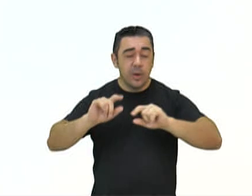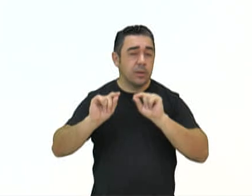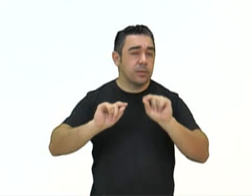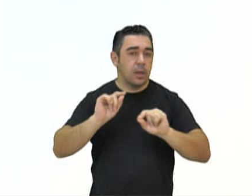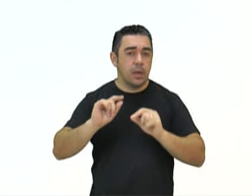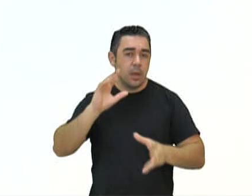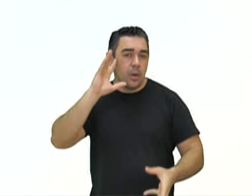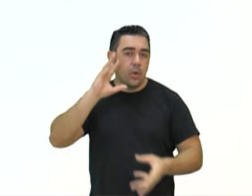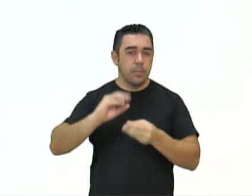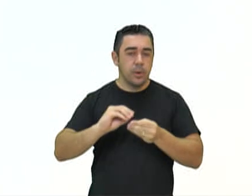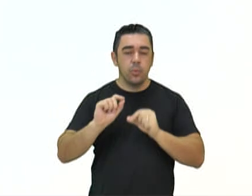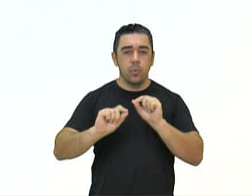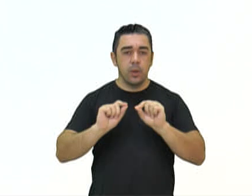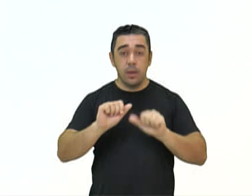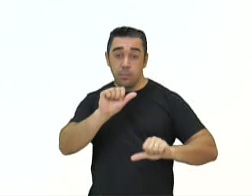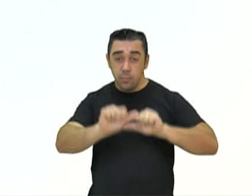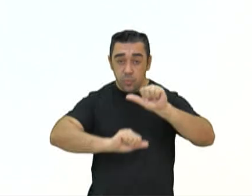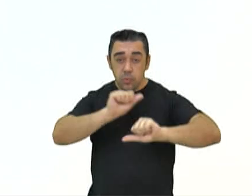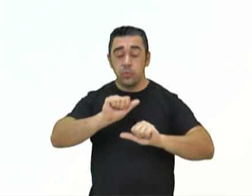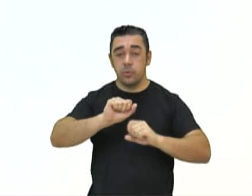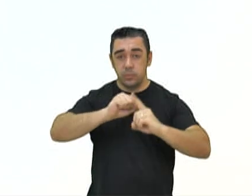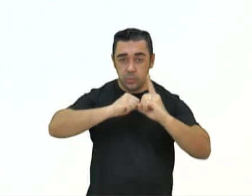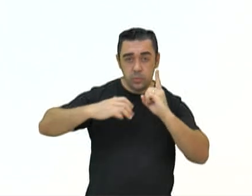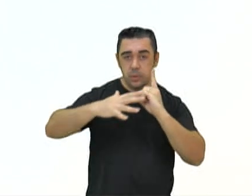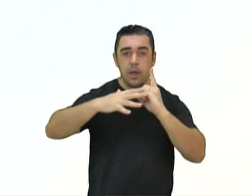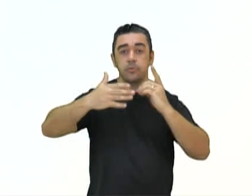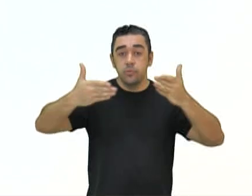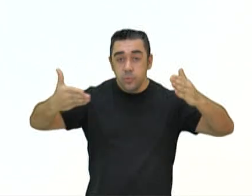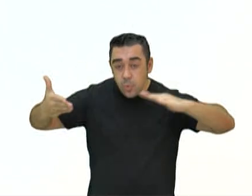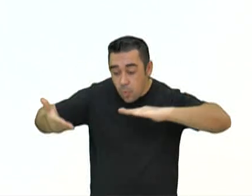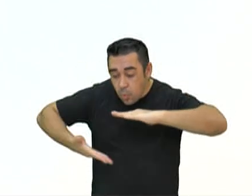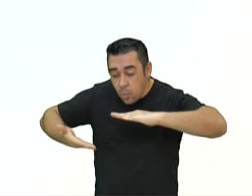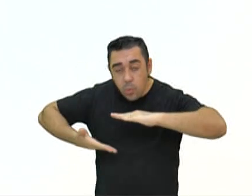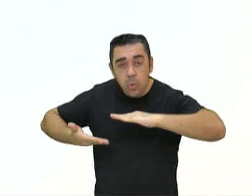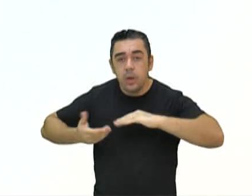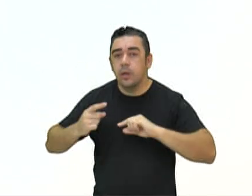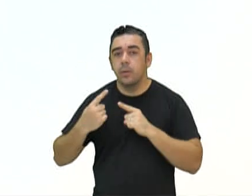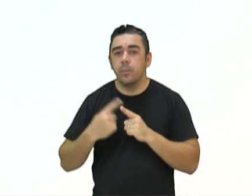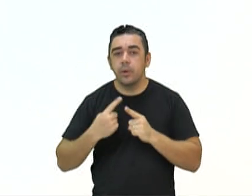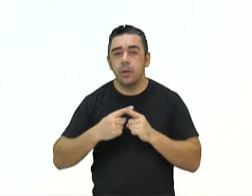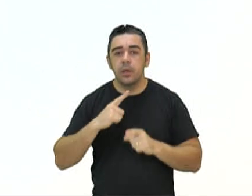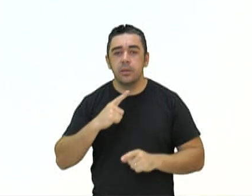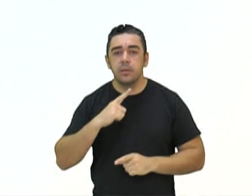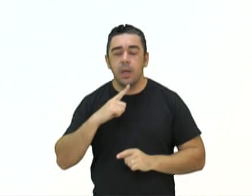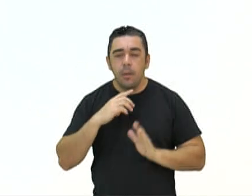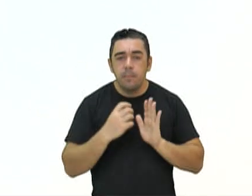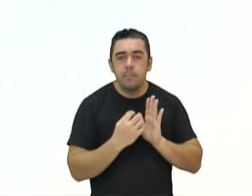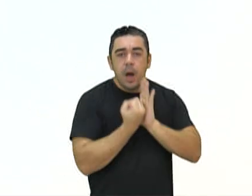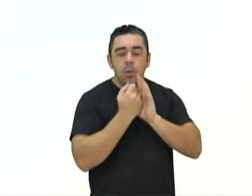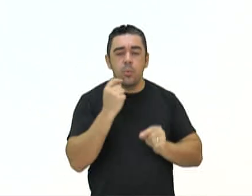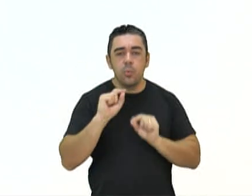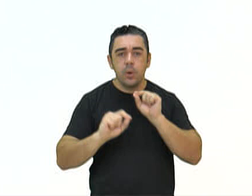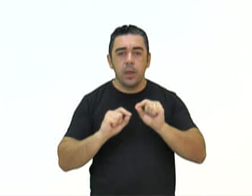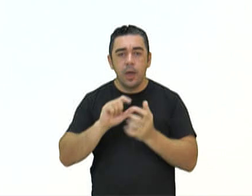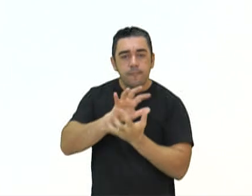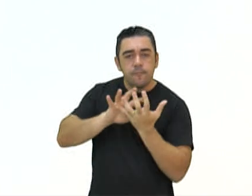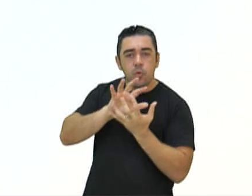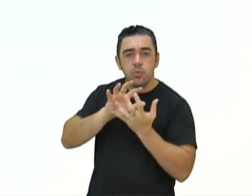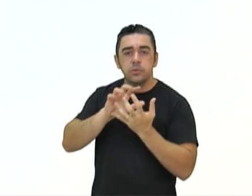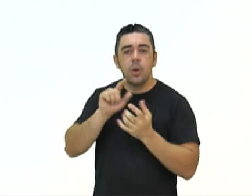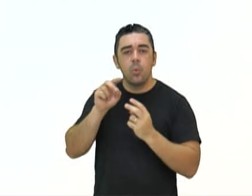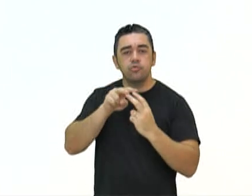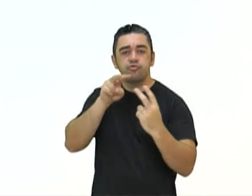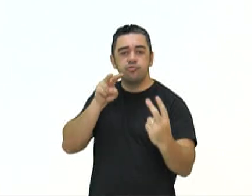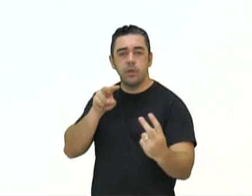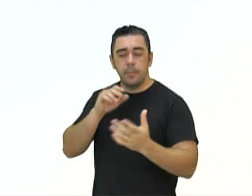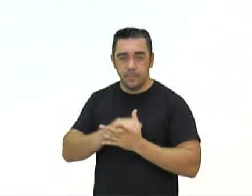as transformações sofridas pelas sociedades contemporâneas graças ao impacto da revolução digital. A indústria